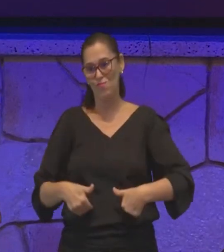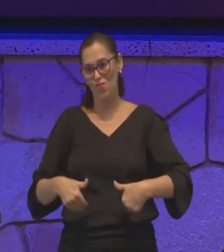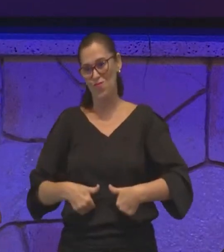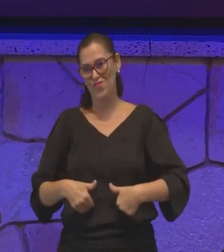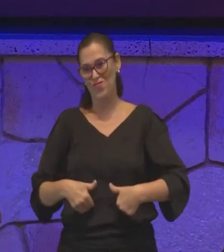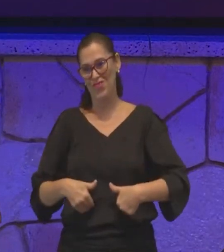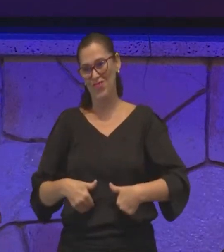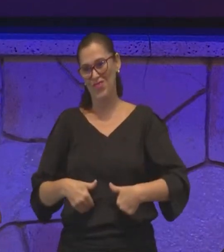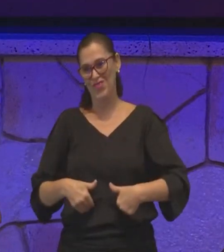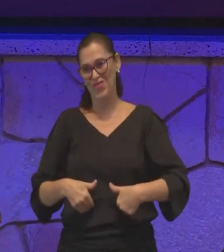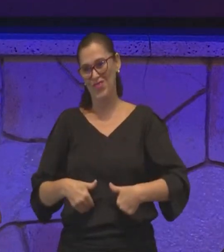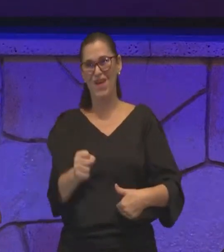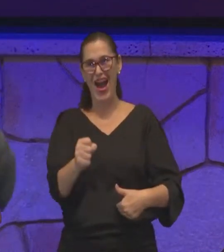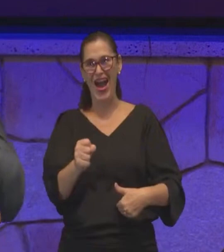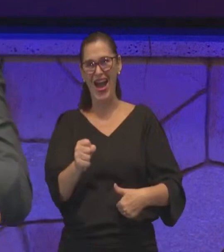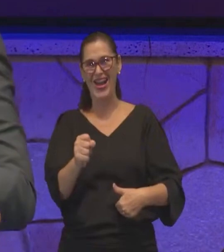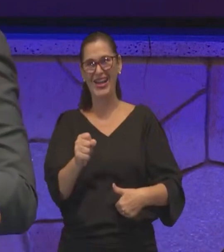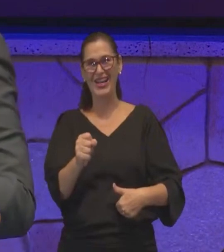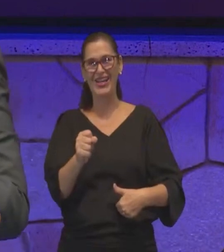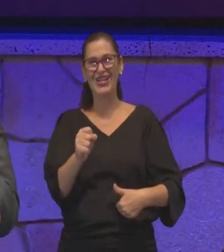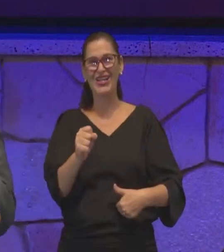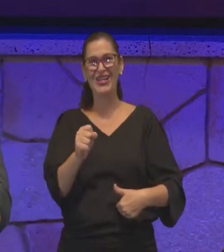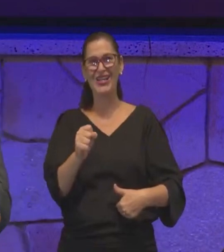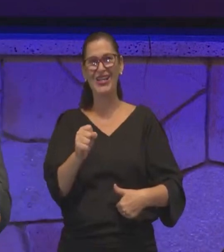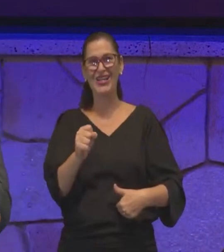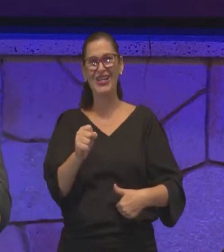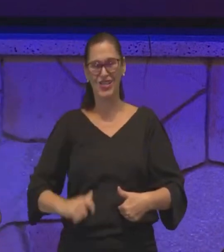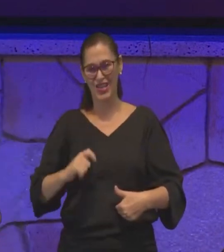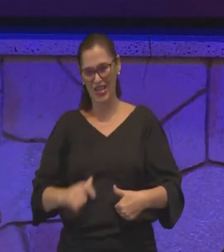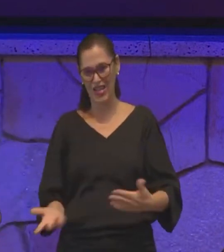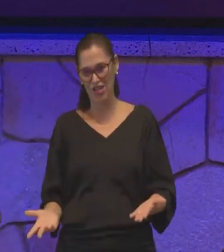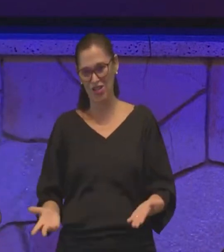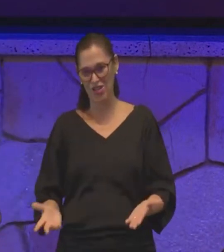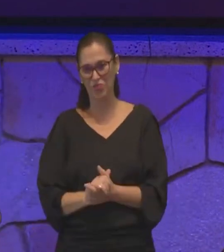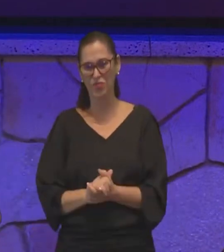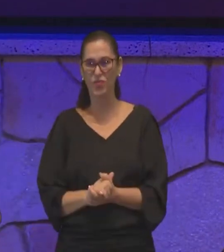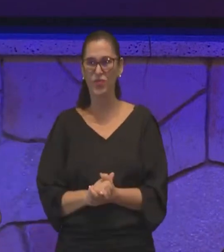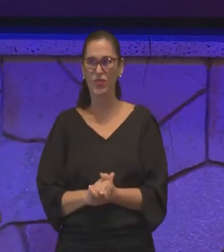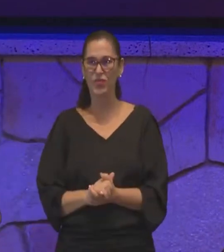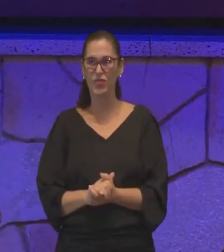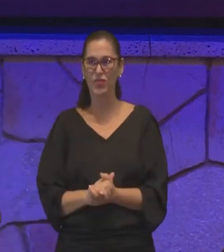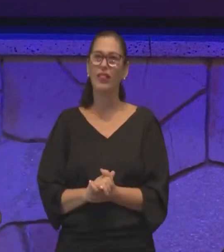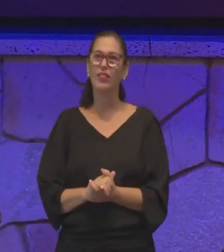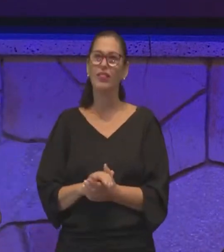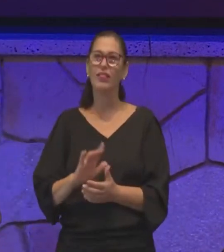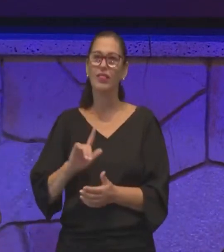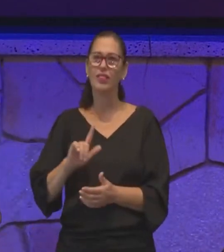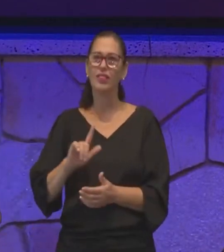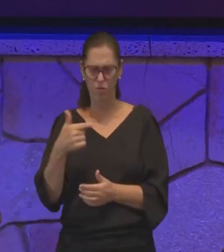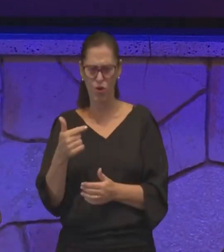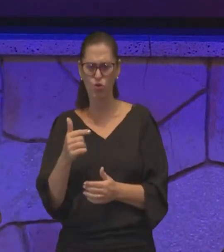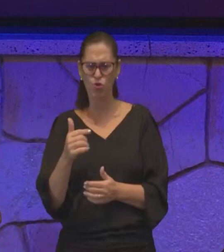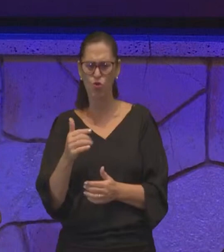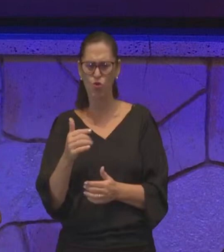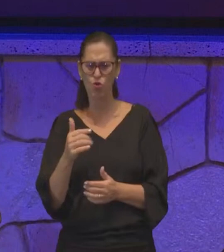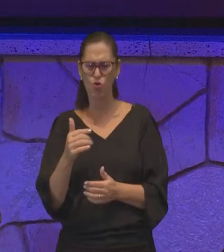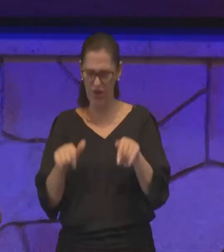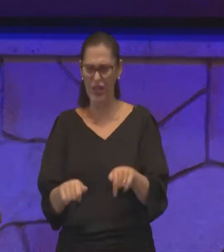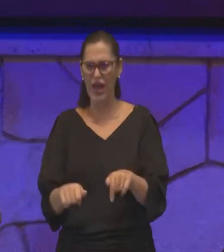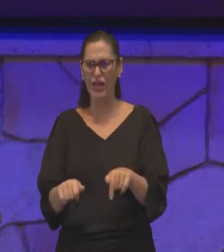José, no último capítulo de Gênesis 40, no capítulo 50, Gênesis,